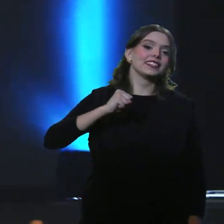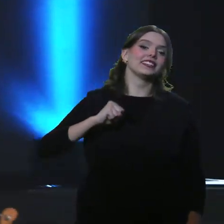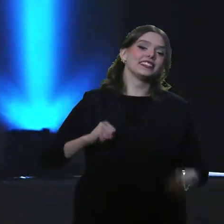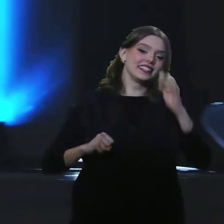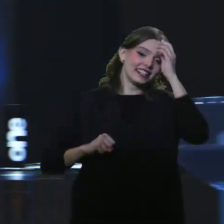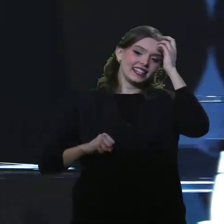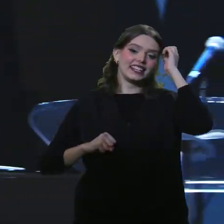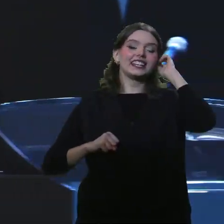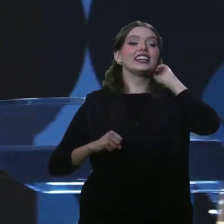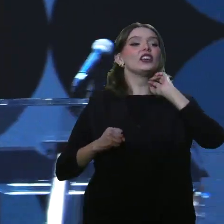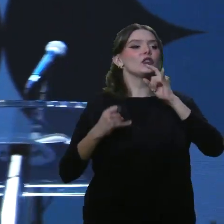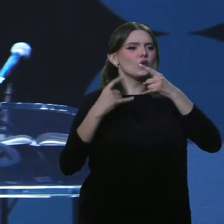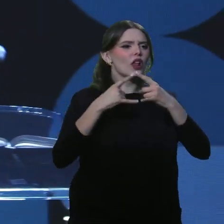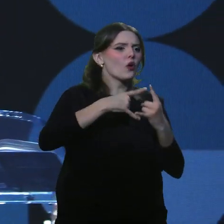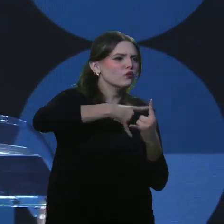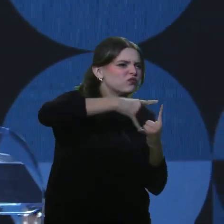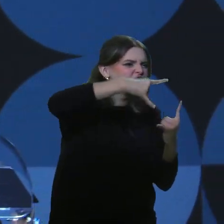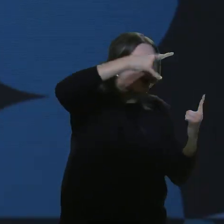Shakira.